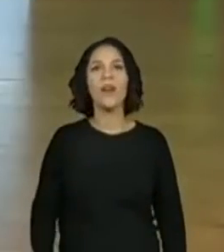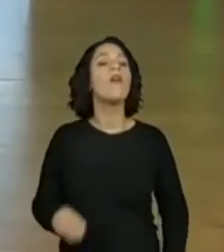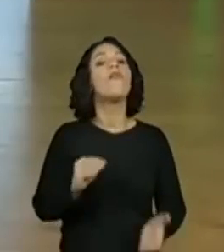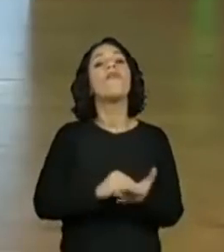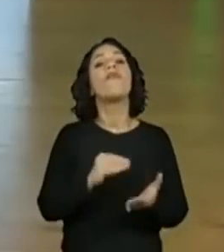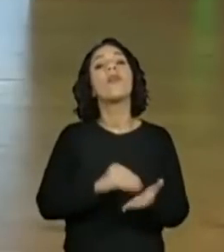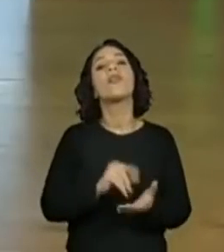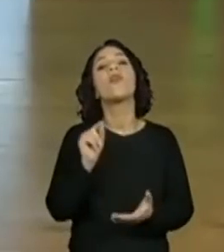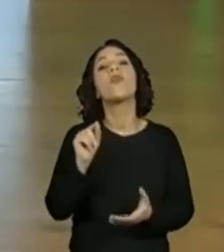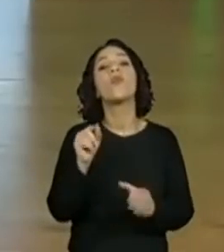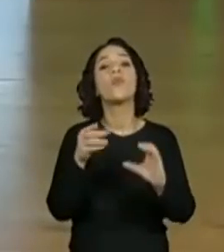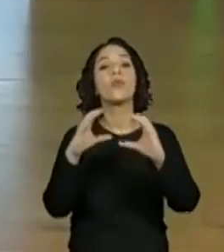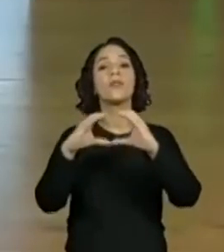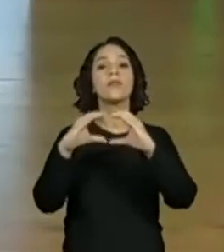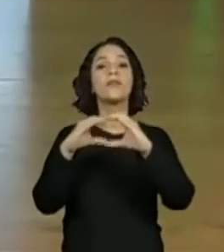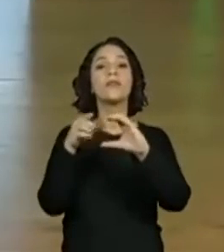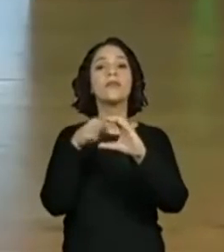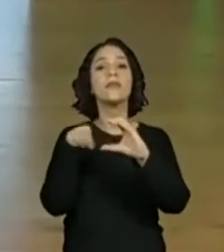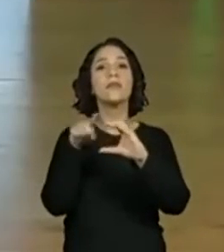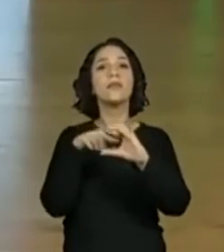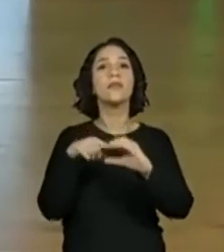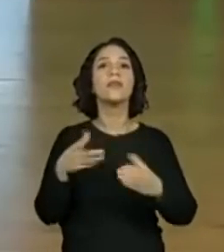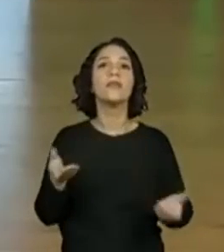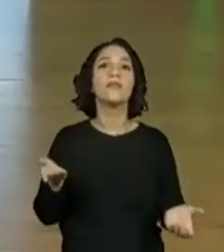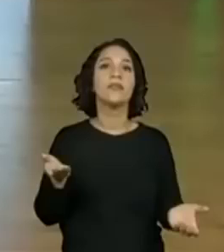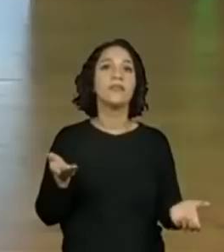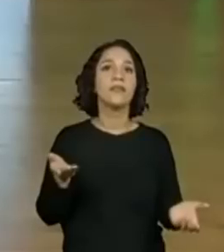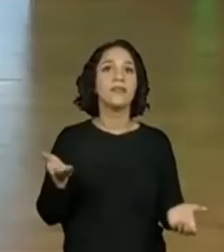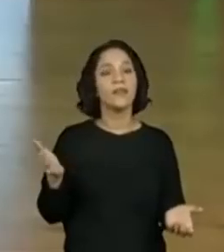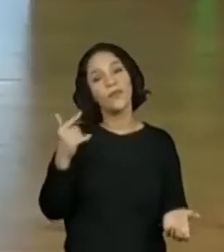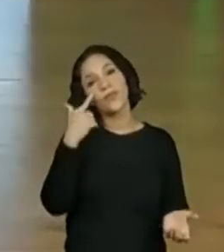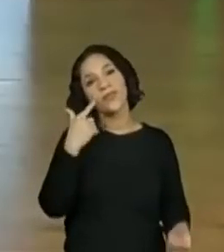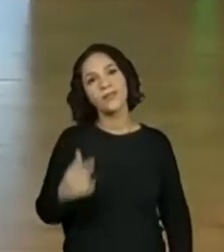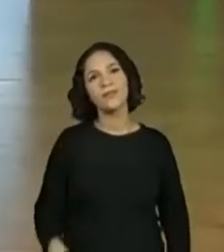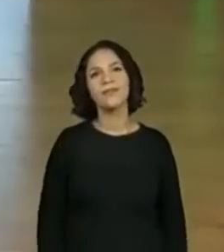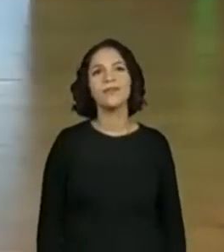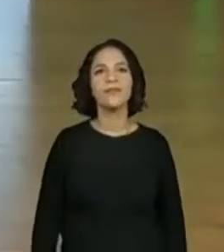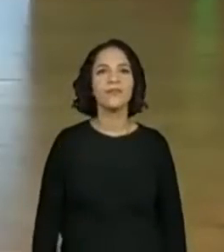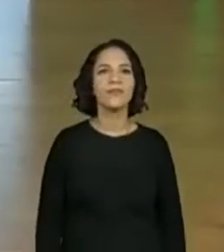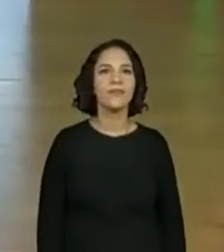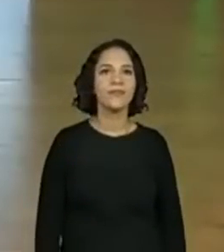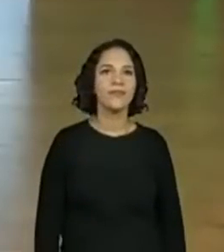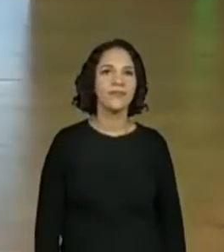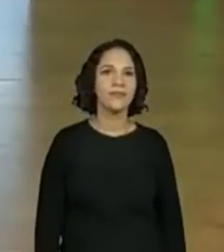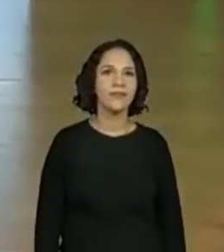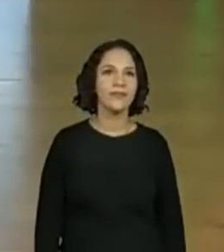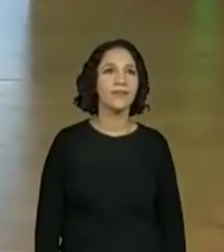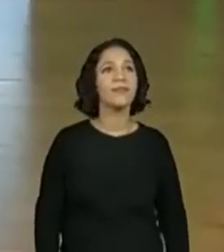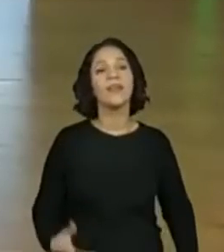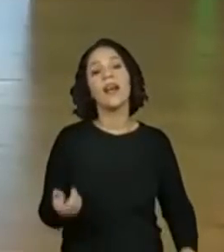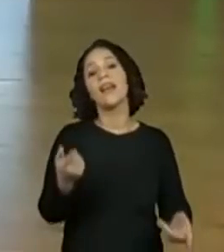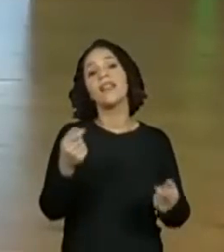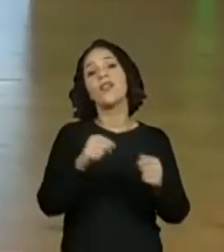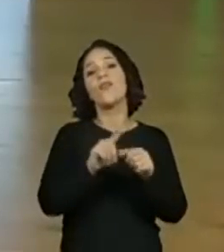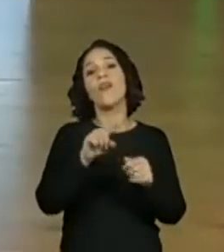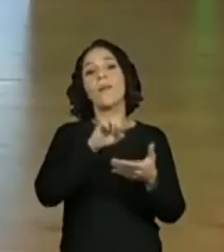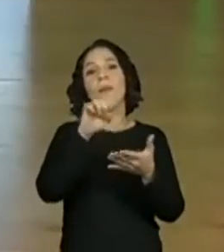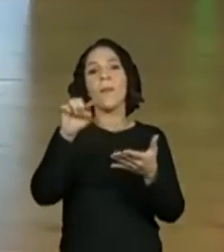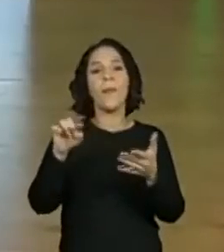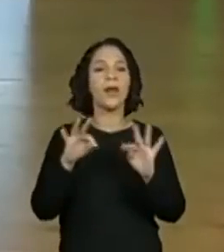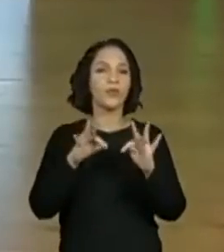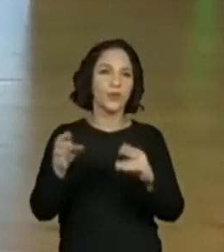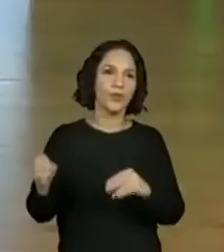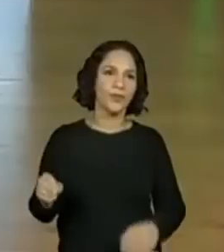não foi ainda? O círculo. Então, né? Bora pro círculo. Bora pro círculo. Senão a gente acaba não passando por todas,